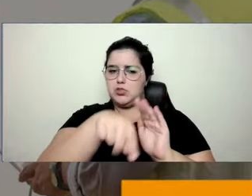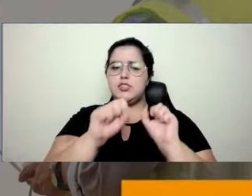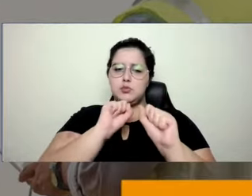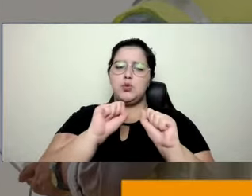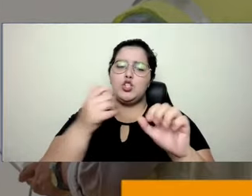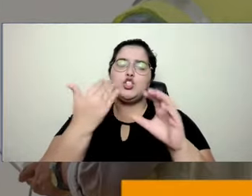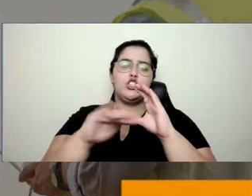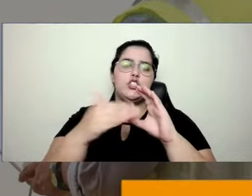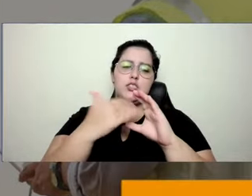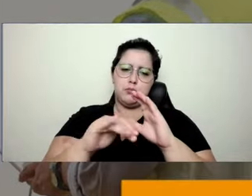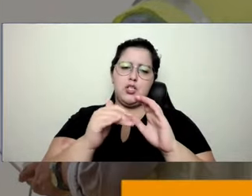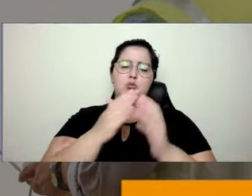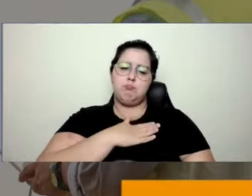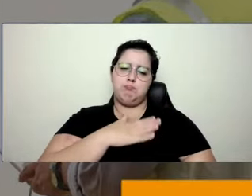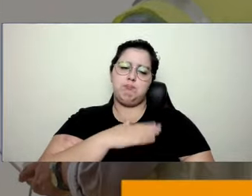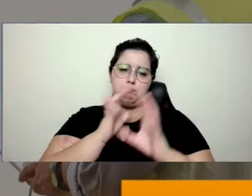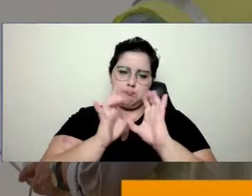à